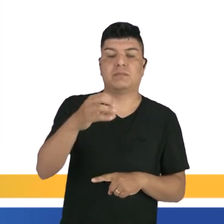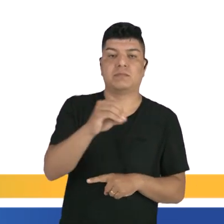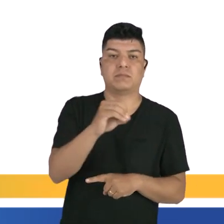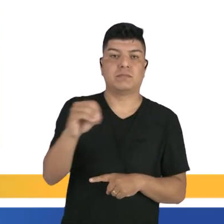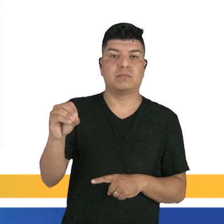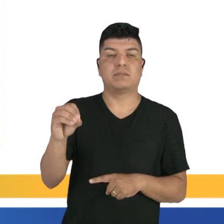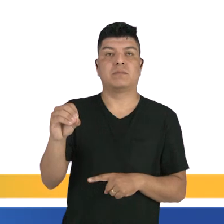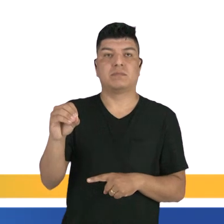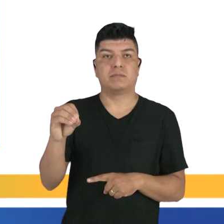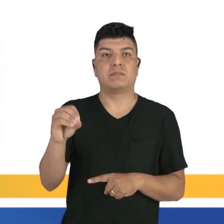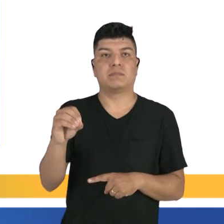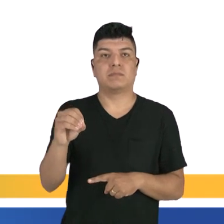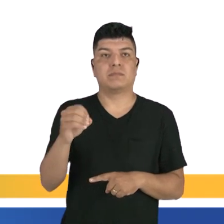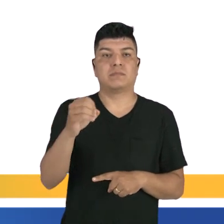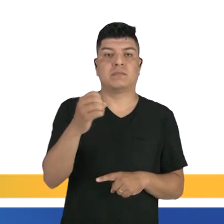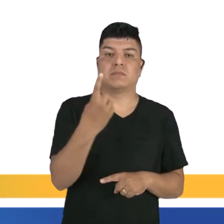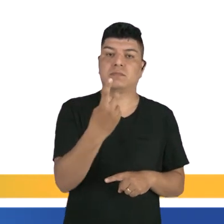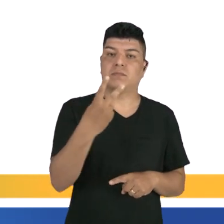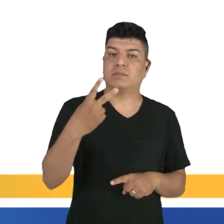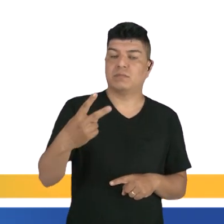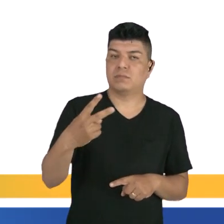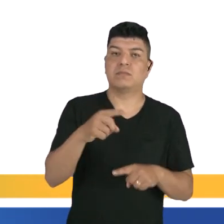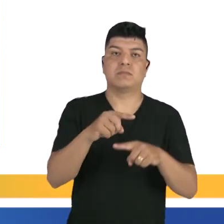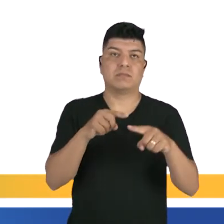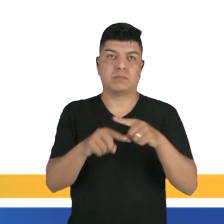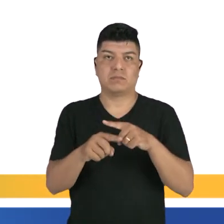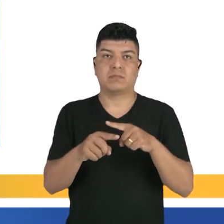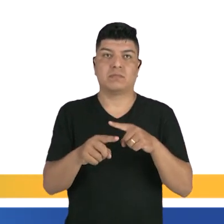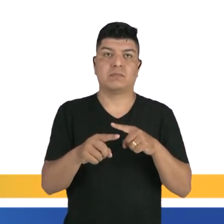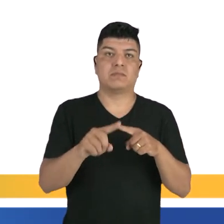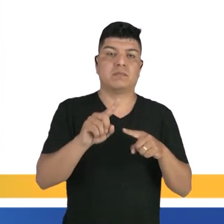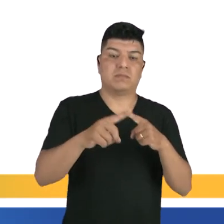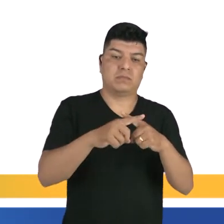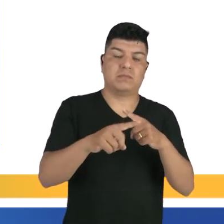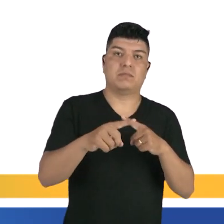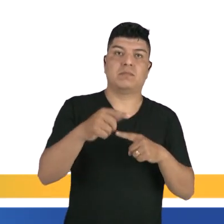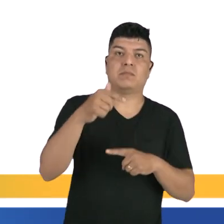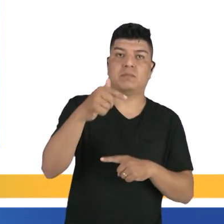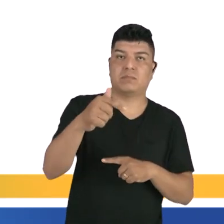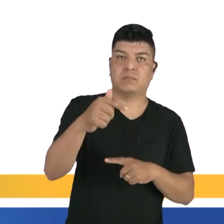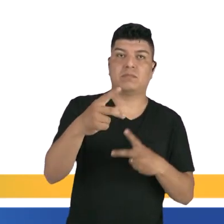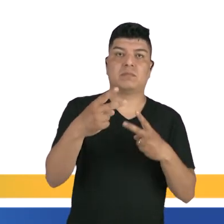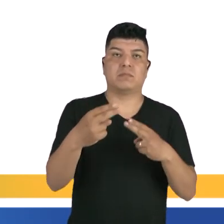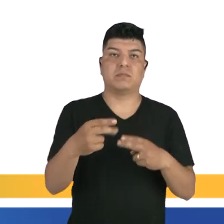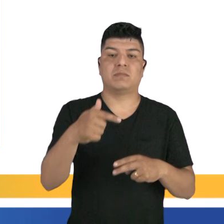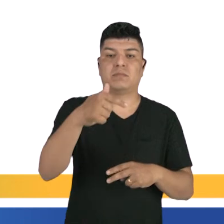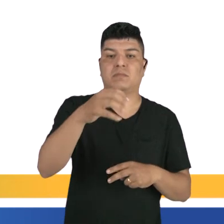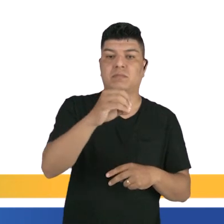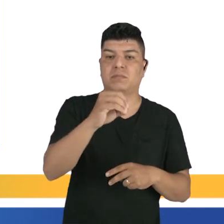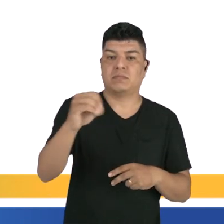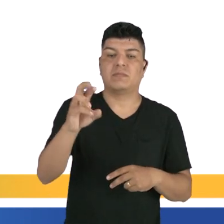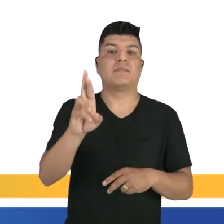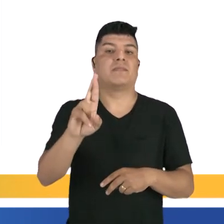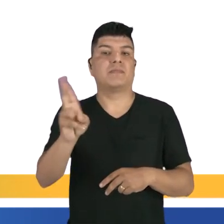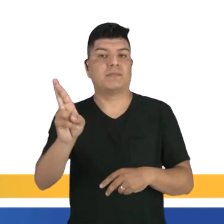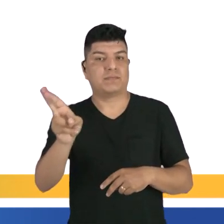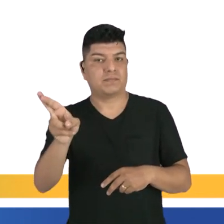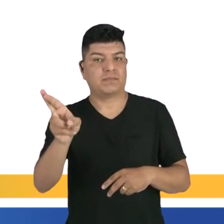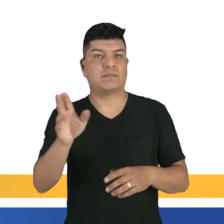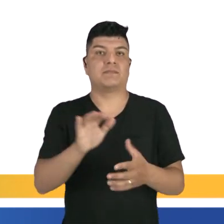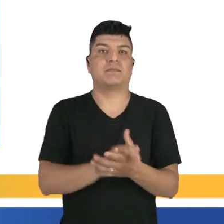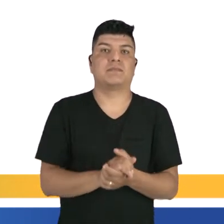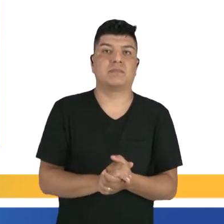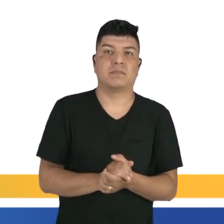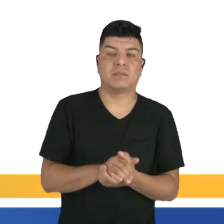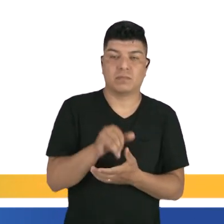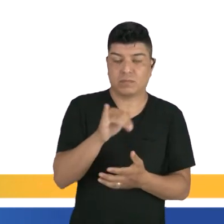eu vou dividir o 1.200 por 12, né, que dá 100, vou multiplicar por 7, então ele vai receber R$ 700. Aqui é